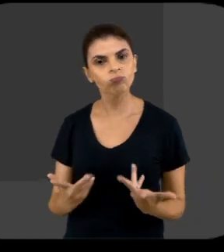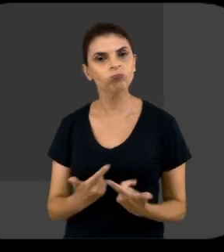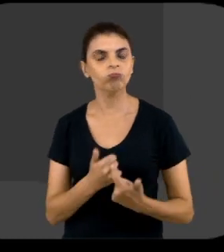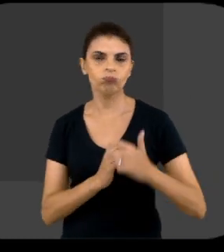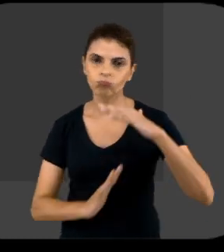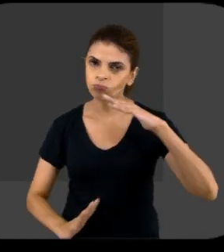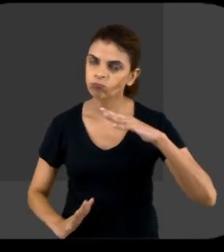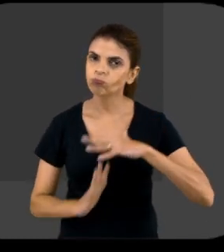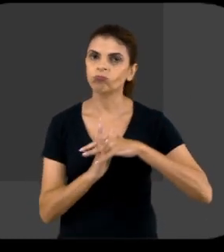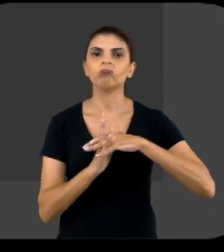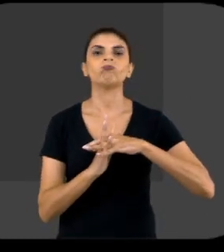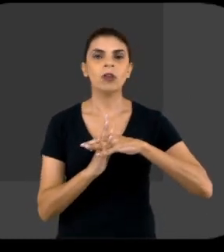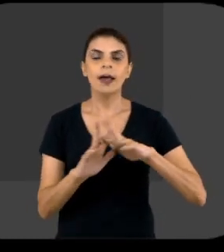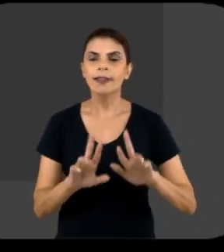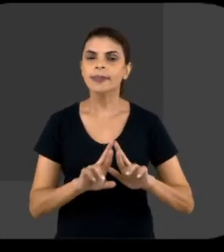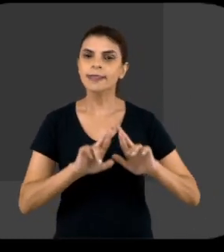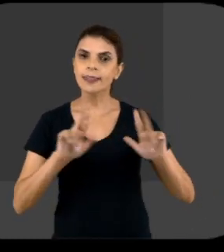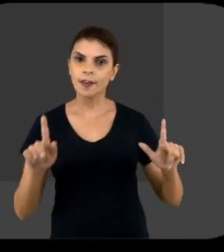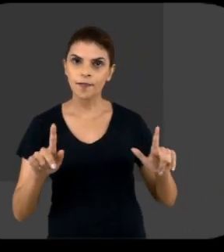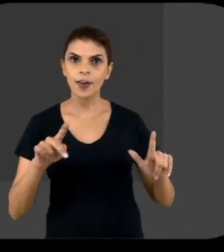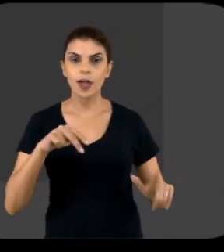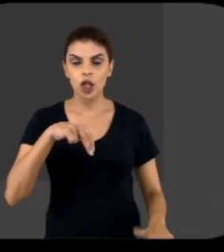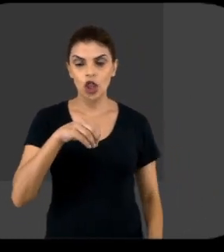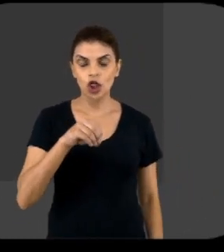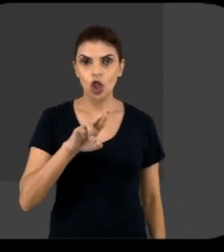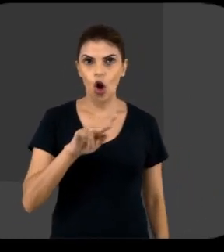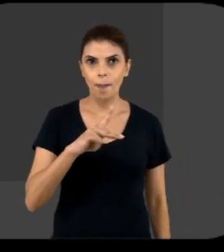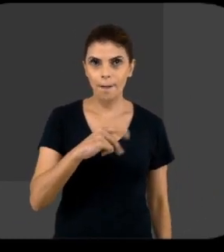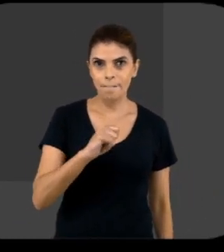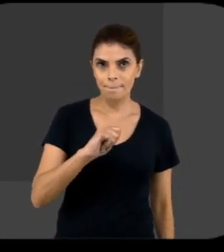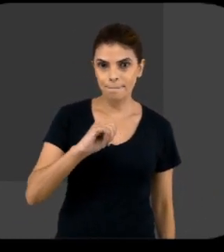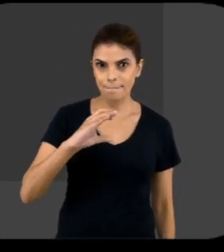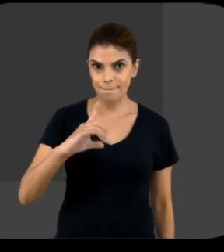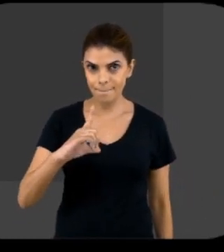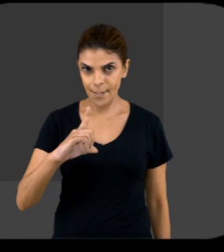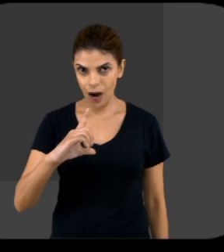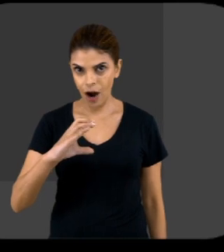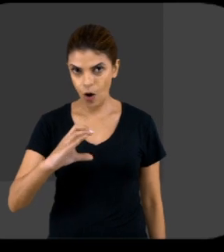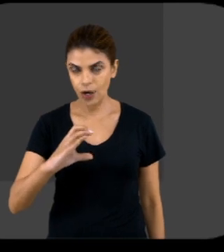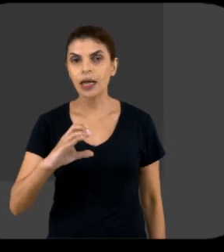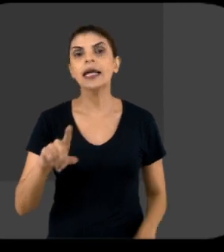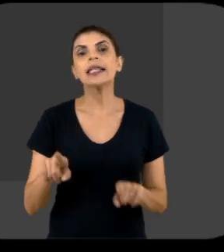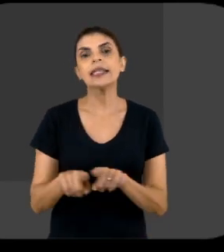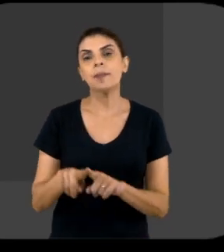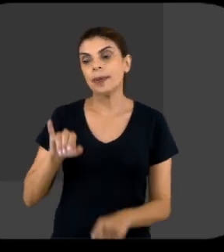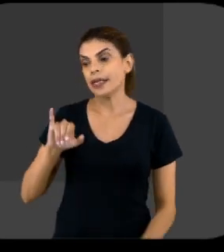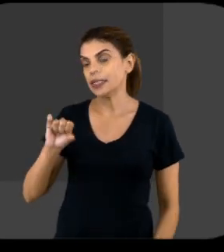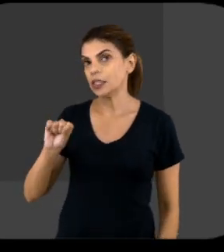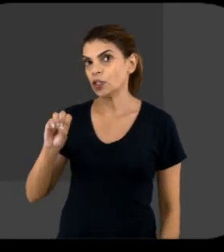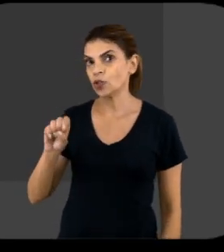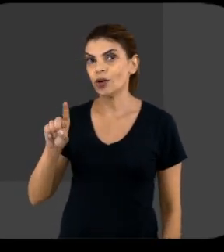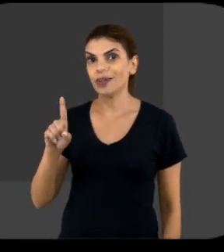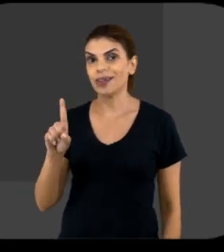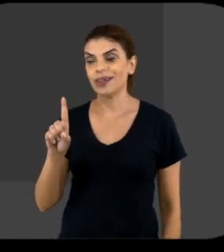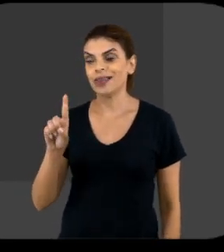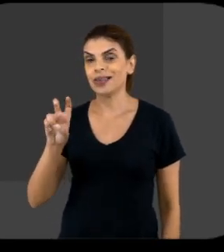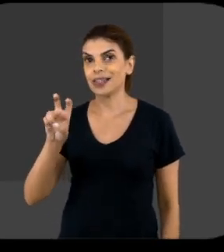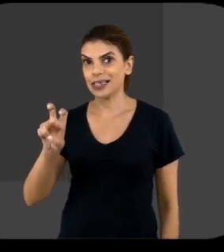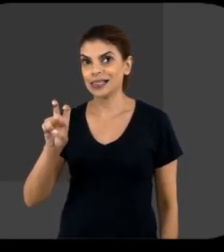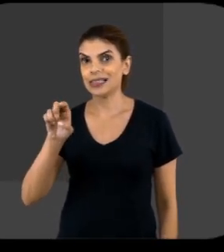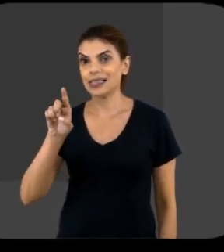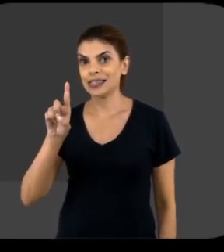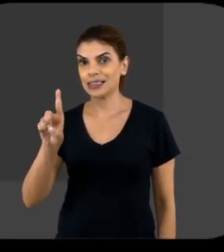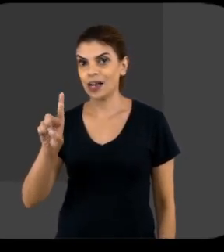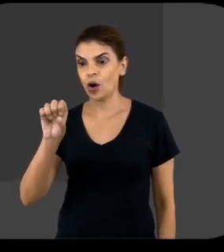E aí, a diferença entre a norma PALC e a ISO 15189 é que na ISO